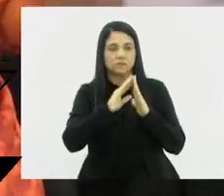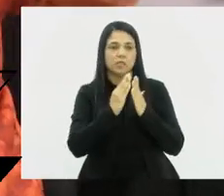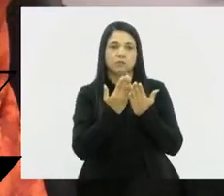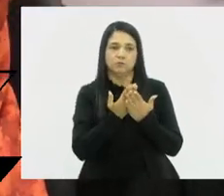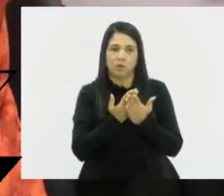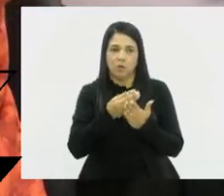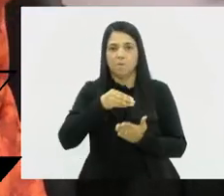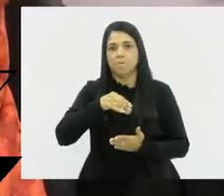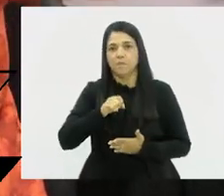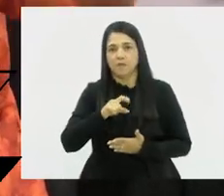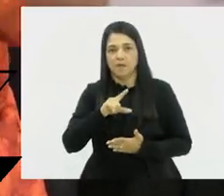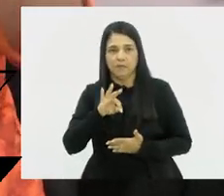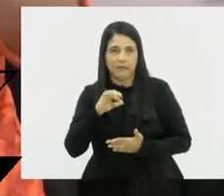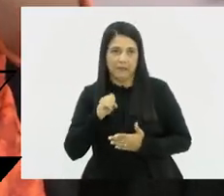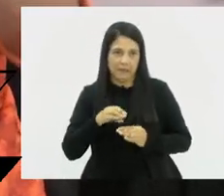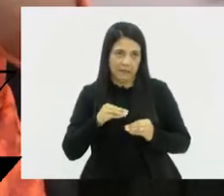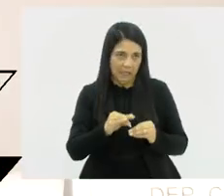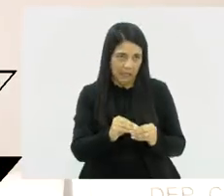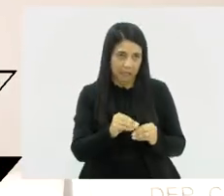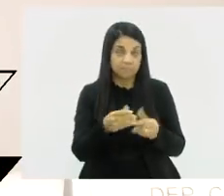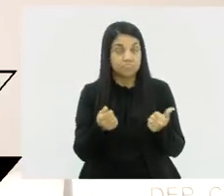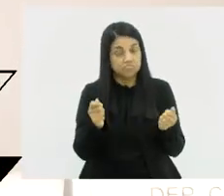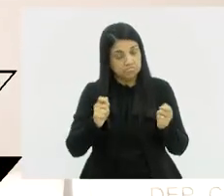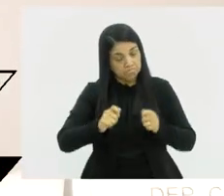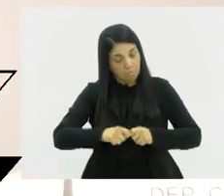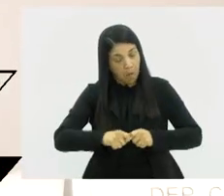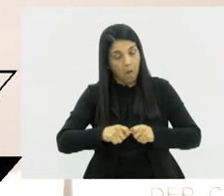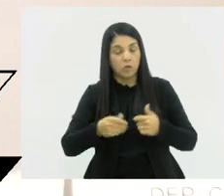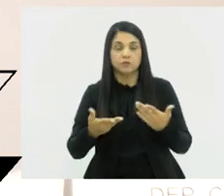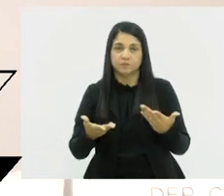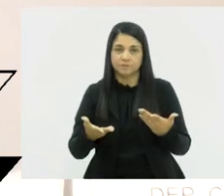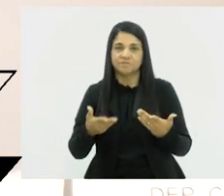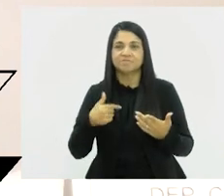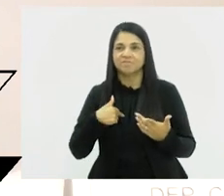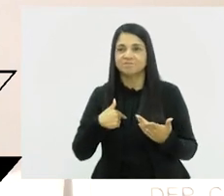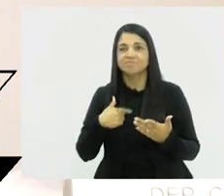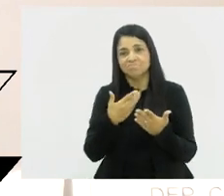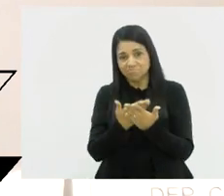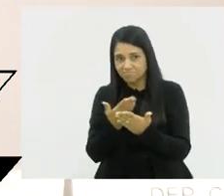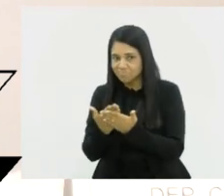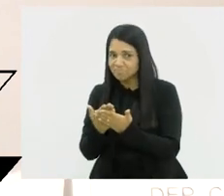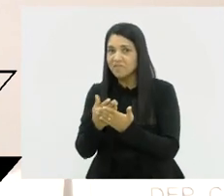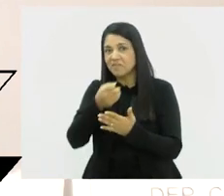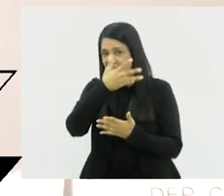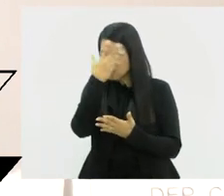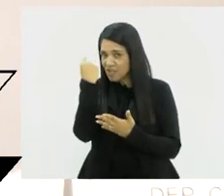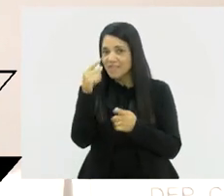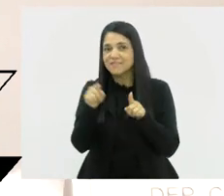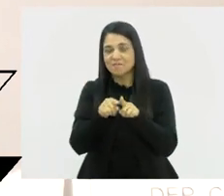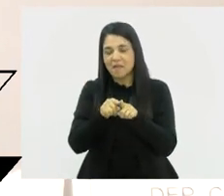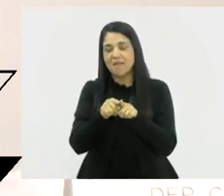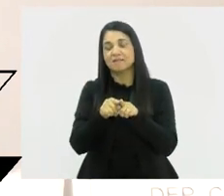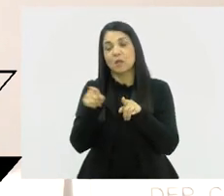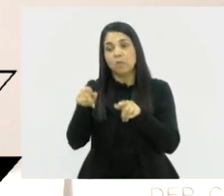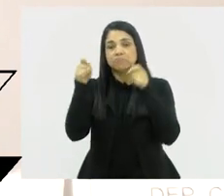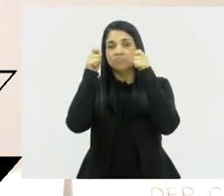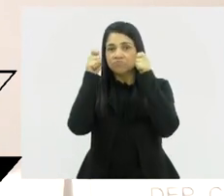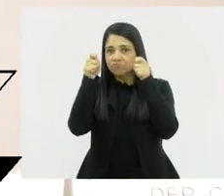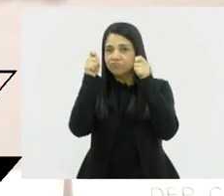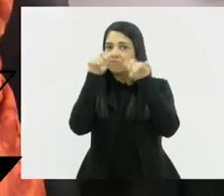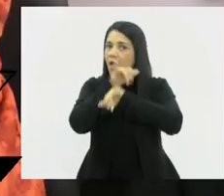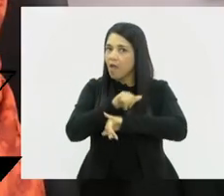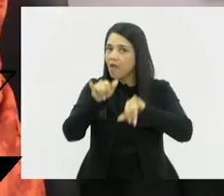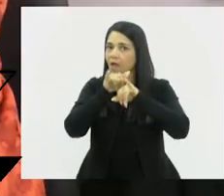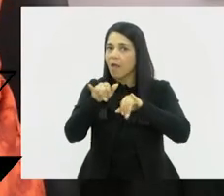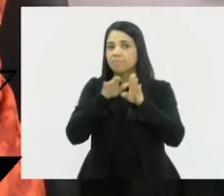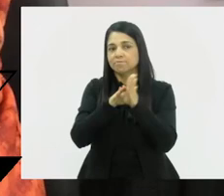na escola a gente lembra depois. Então podia dar um reforço também nos vossos aquartelados. Caso acionados, sim, o que fazer?